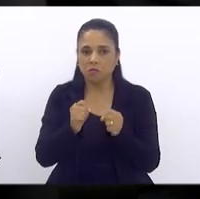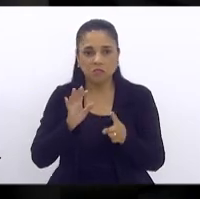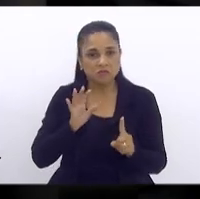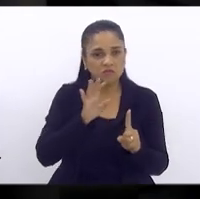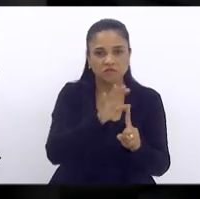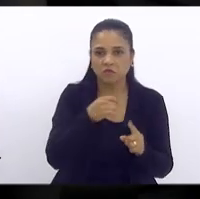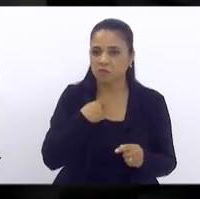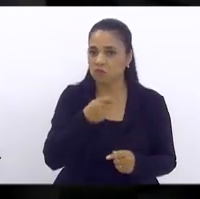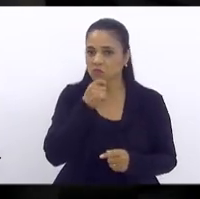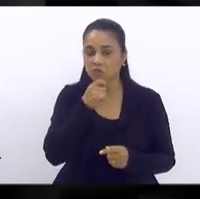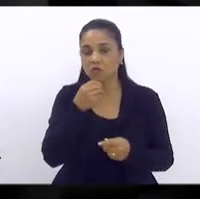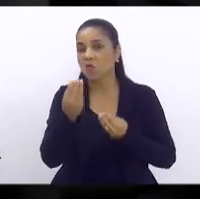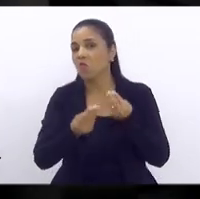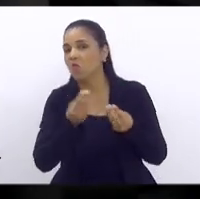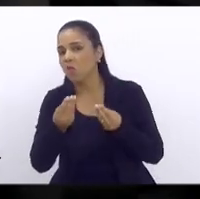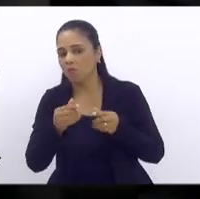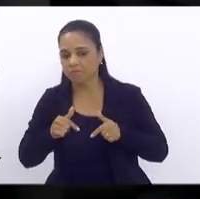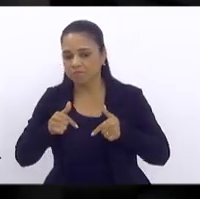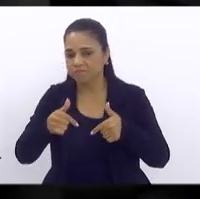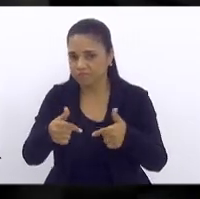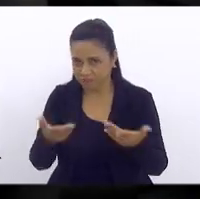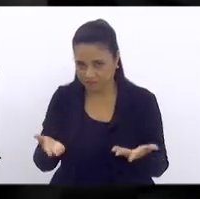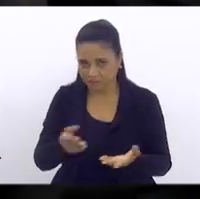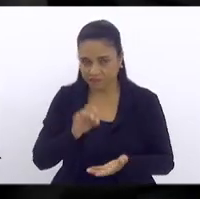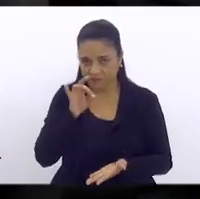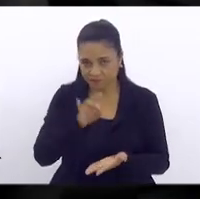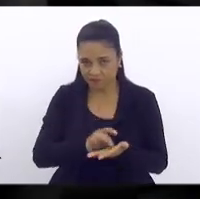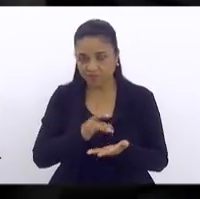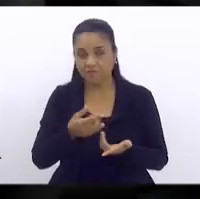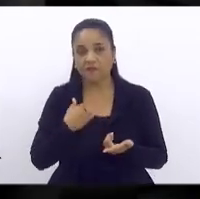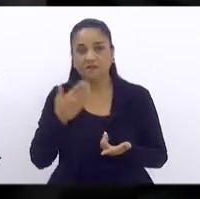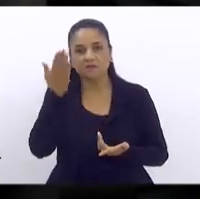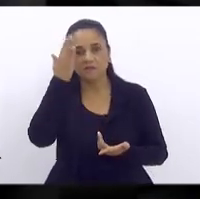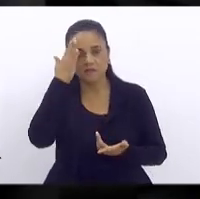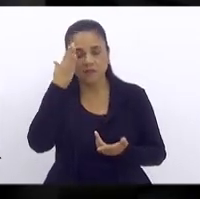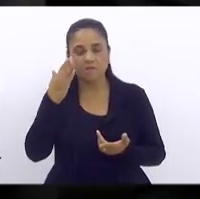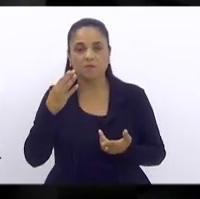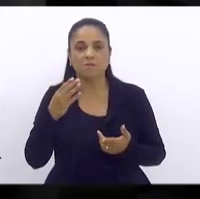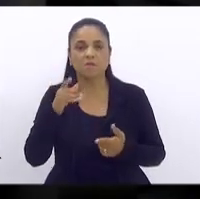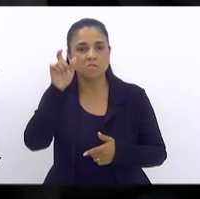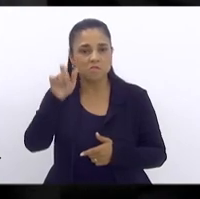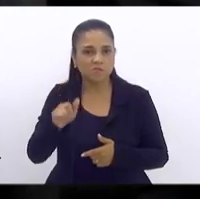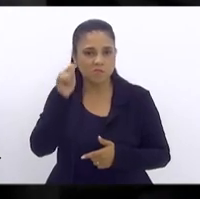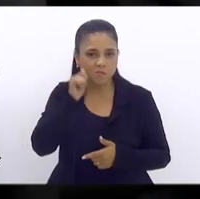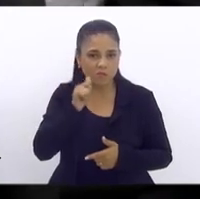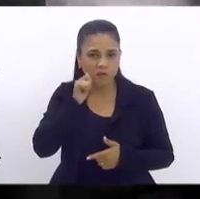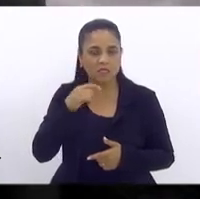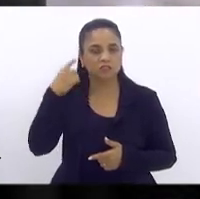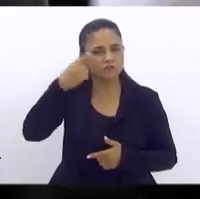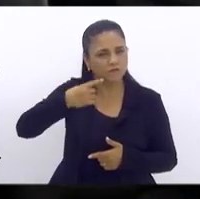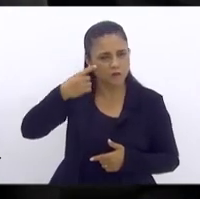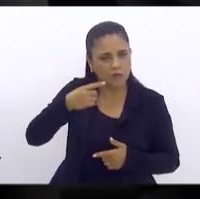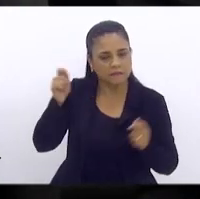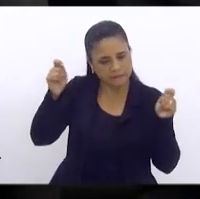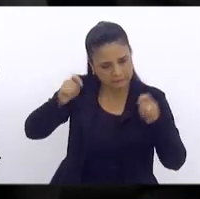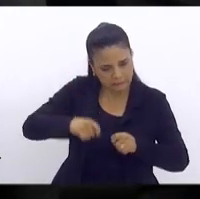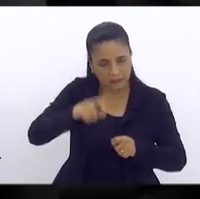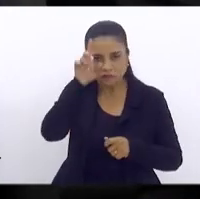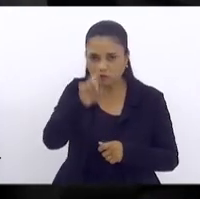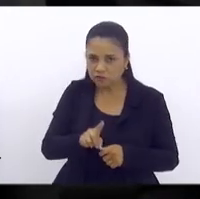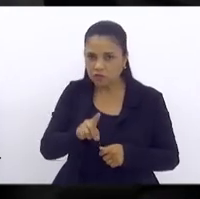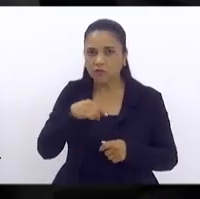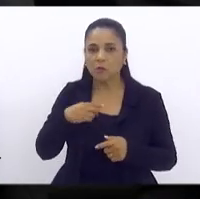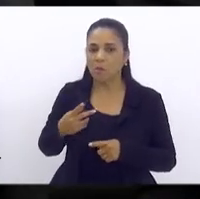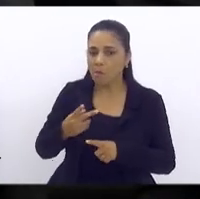se realmente isso ia se efetivar. Então, a gente sabe, mulheres mais abastadas têm condição de ter um advogado de confiança, podem